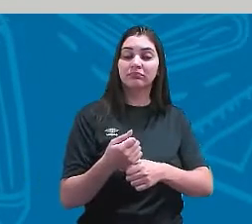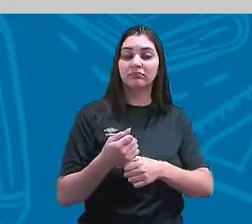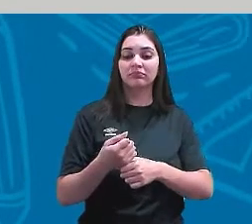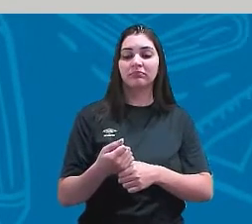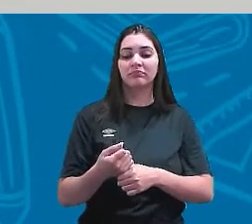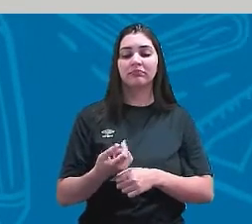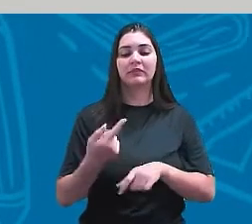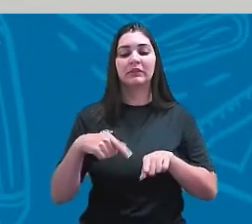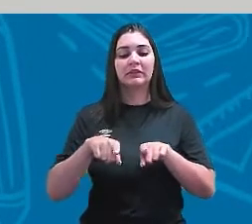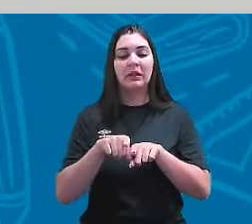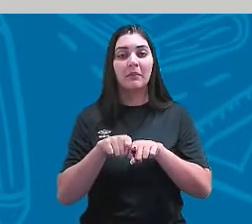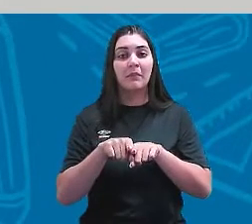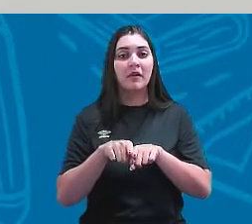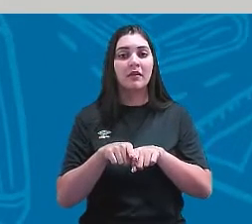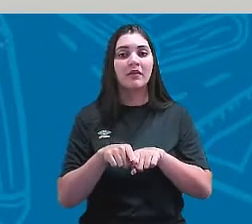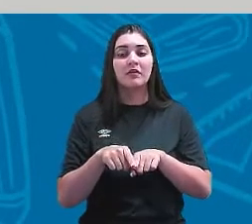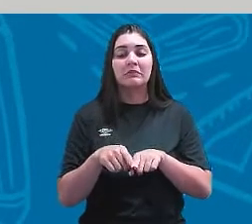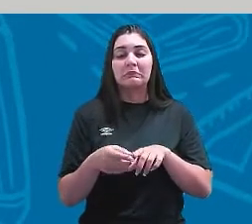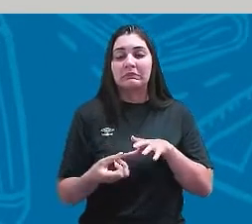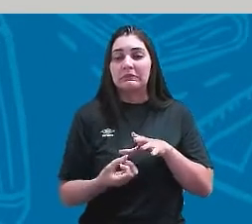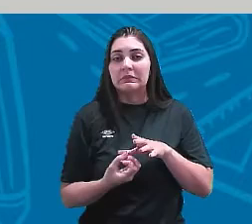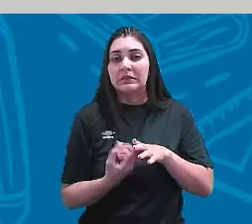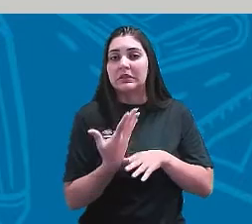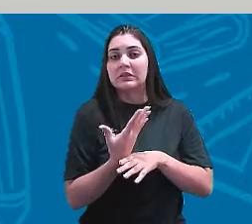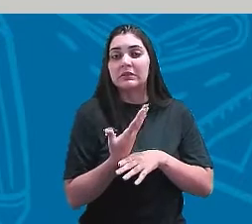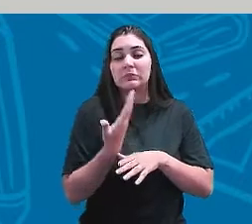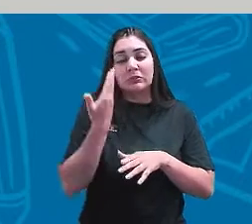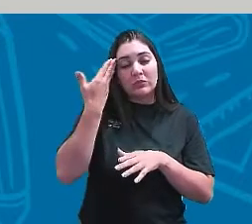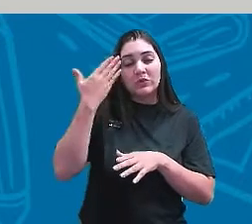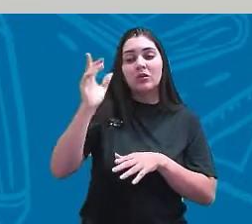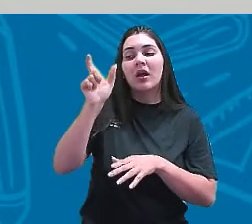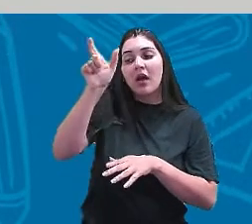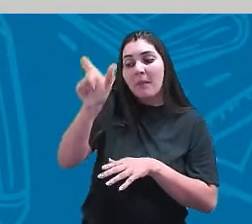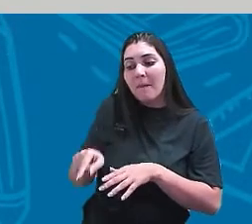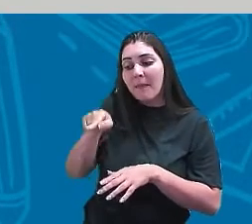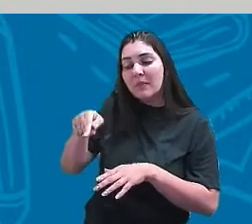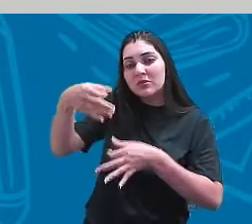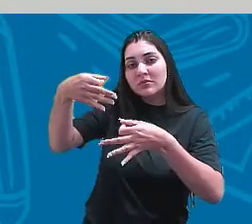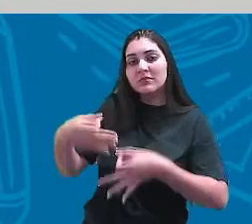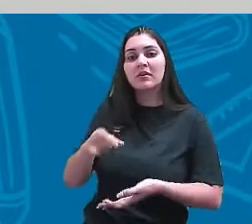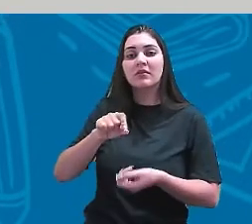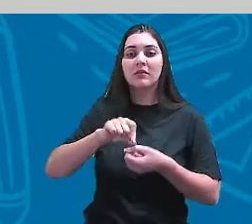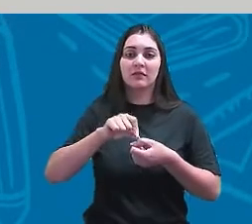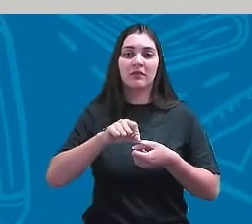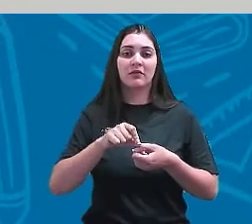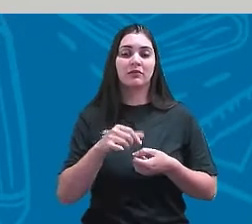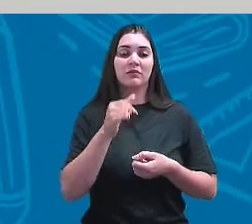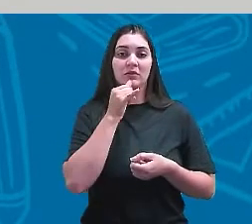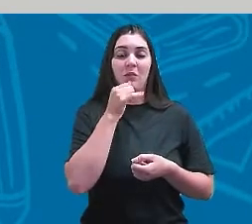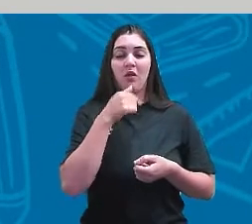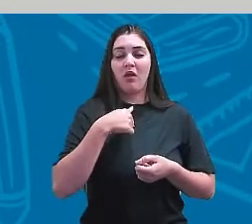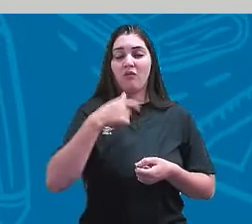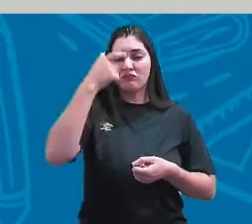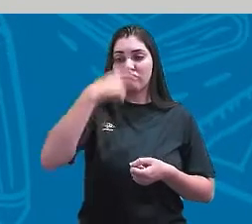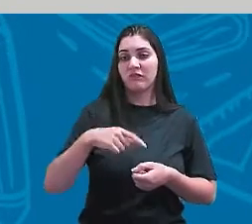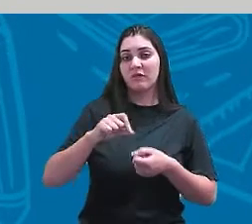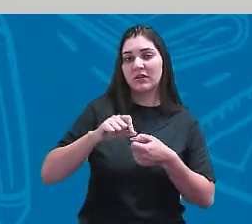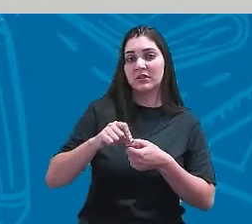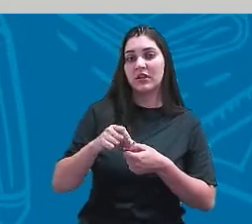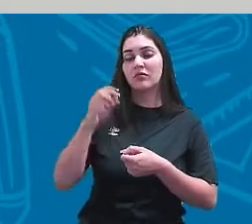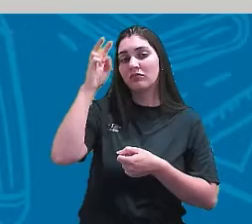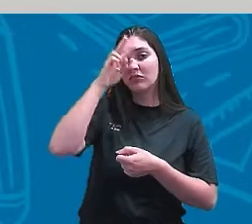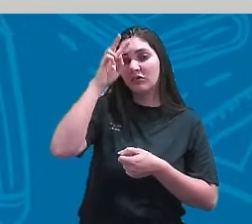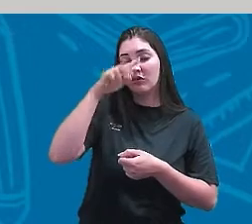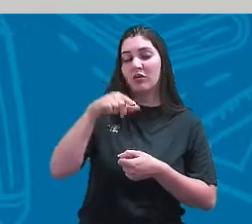Origem anônima. Ninguém tem que saber quem foi que fez. Ninguém precisa saber, pronto. Eu vou fazer uma lenda. Eu vou dizer que